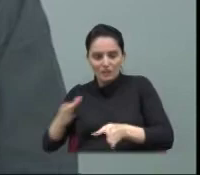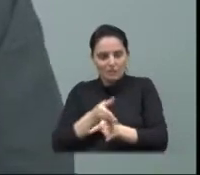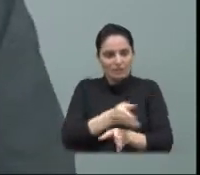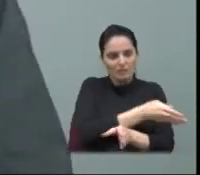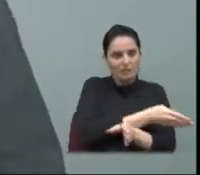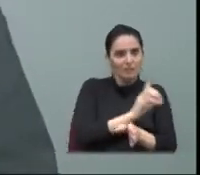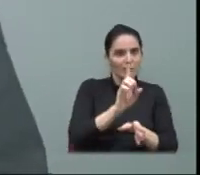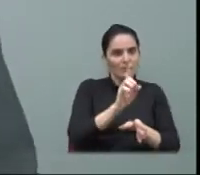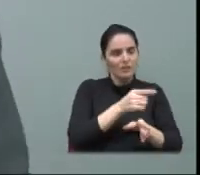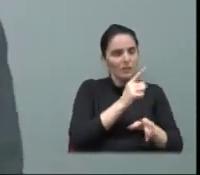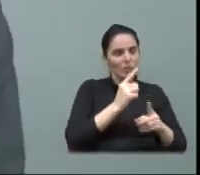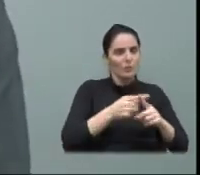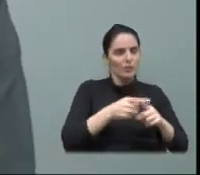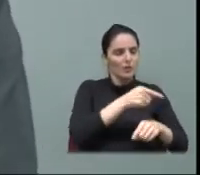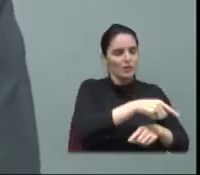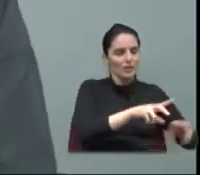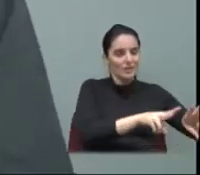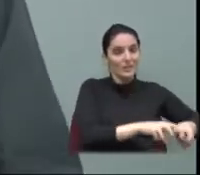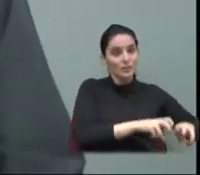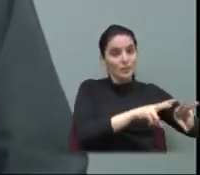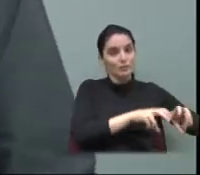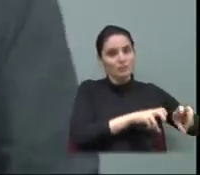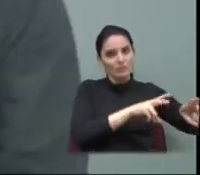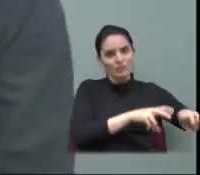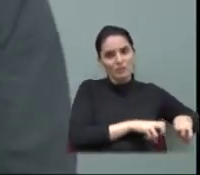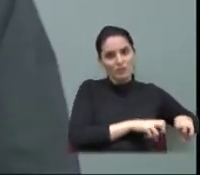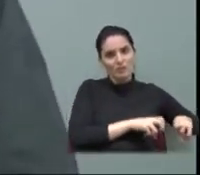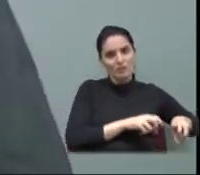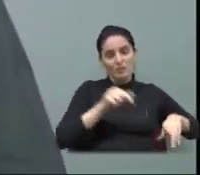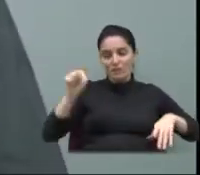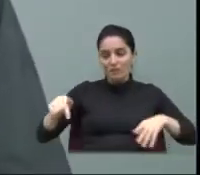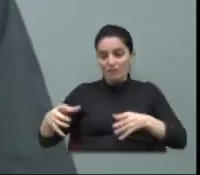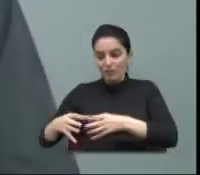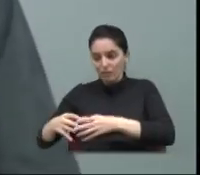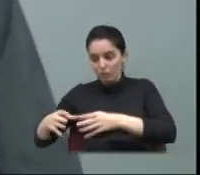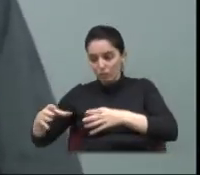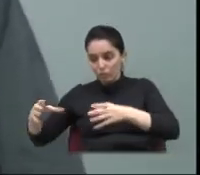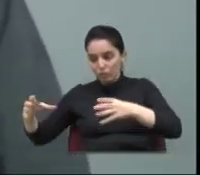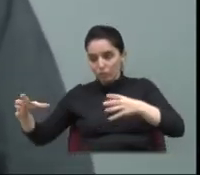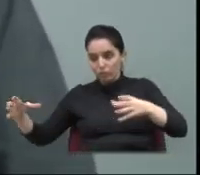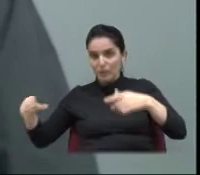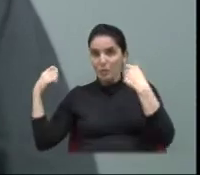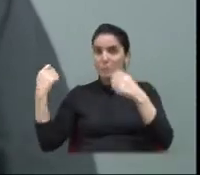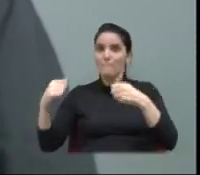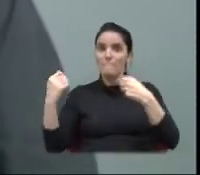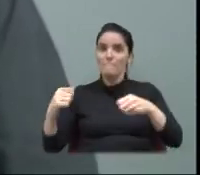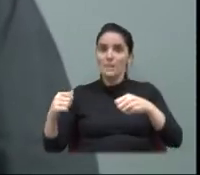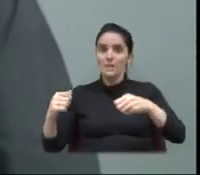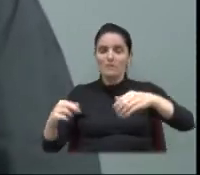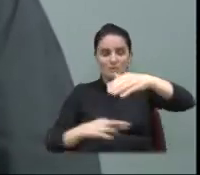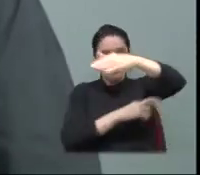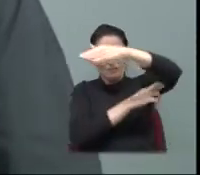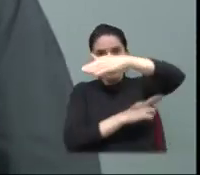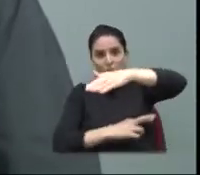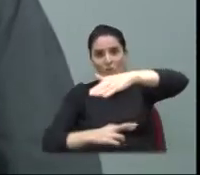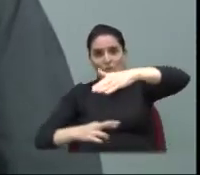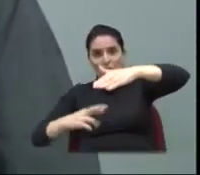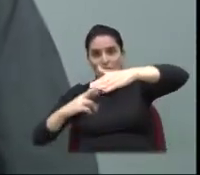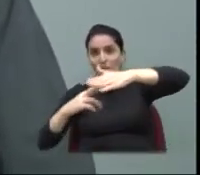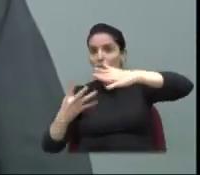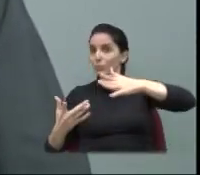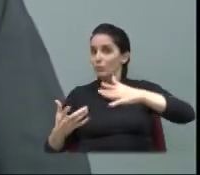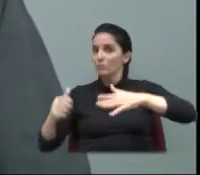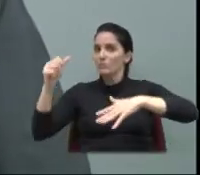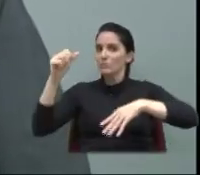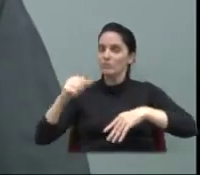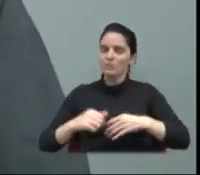daquele lado que cresce. Agora, o viaduto, se não fizer um viaduto, fica pior ainda. Se não